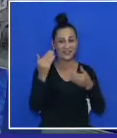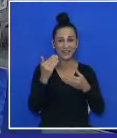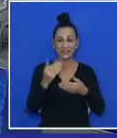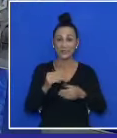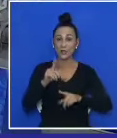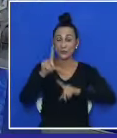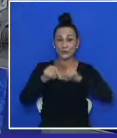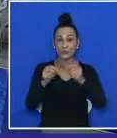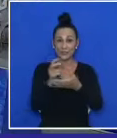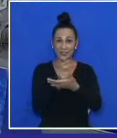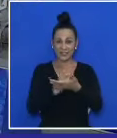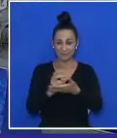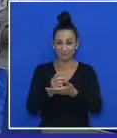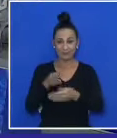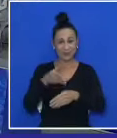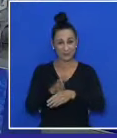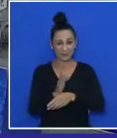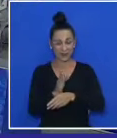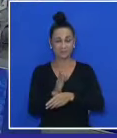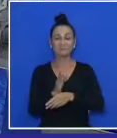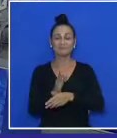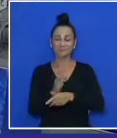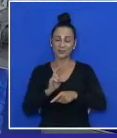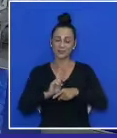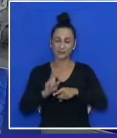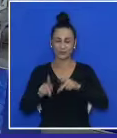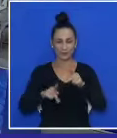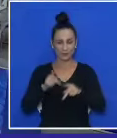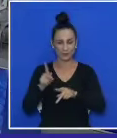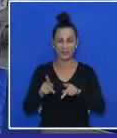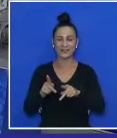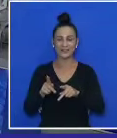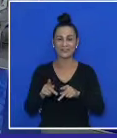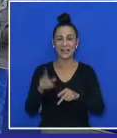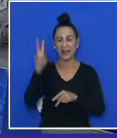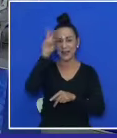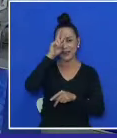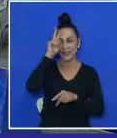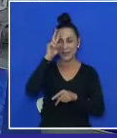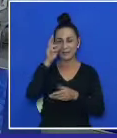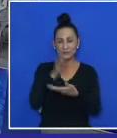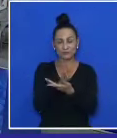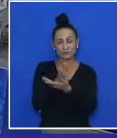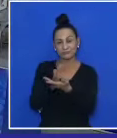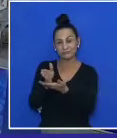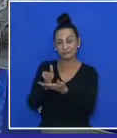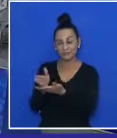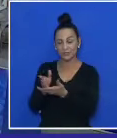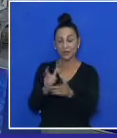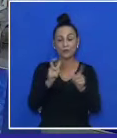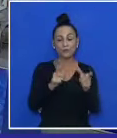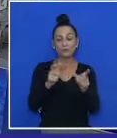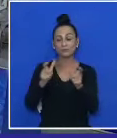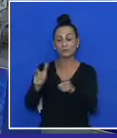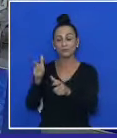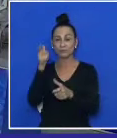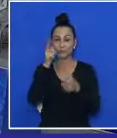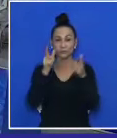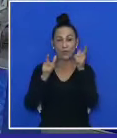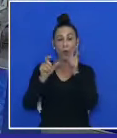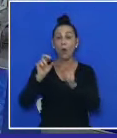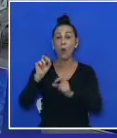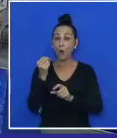Obrigado. Sorteio da quina realizado, validado pelas auditoras populares. Lembre-se, após a apuração, você poderá saber de onde são as